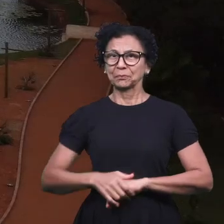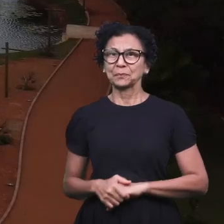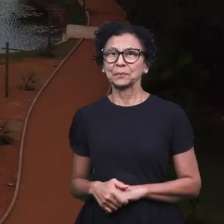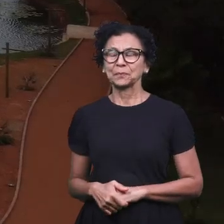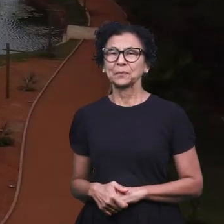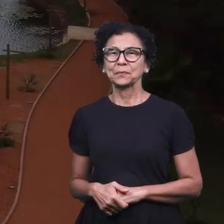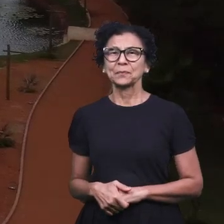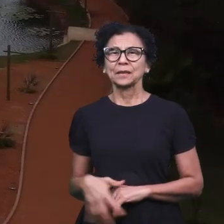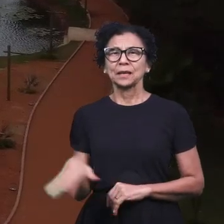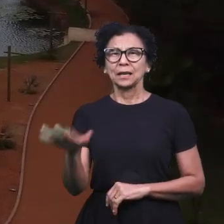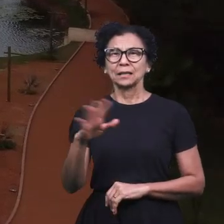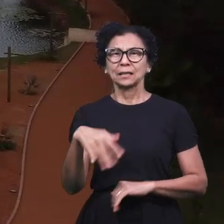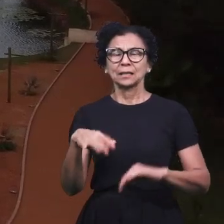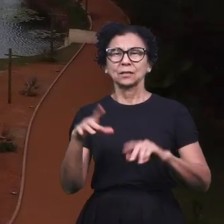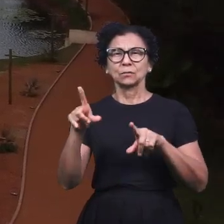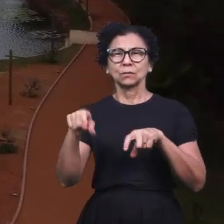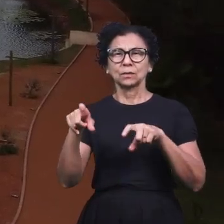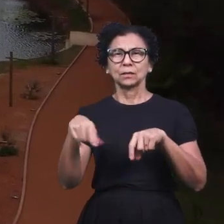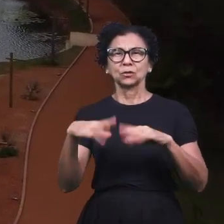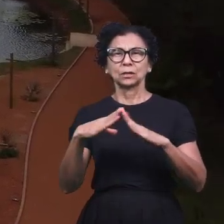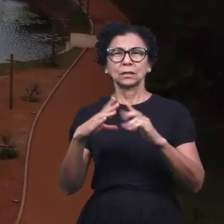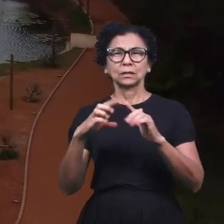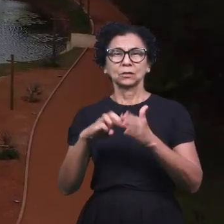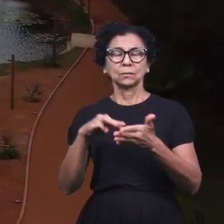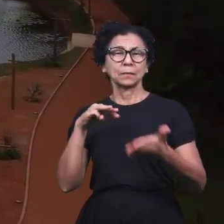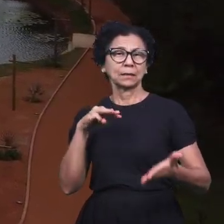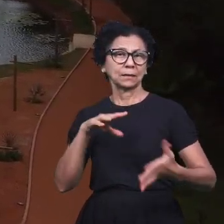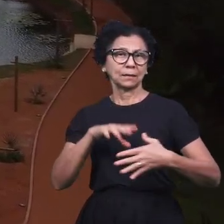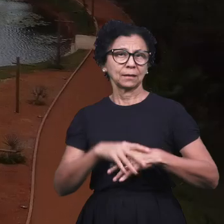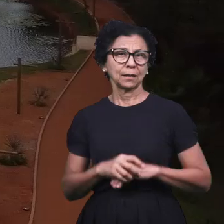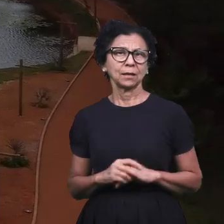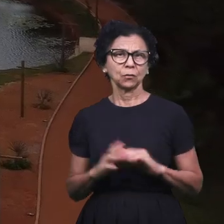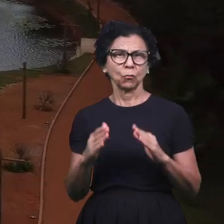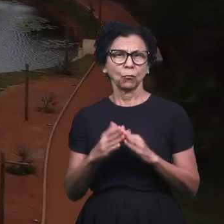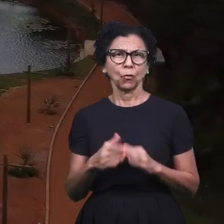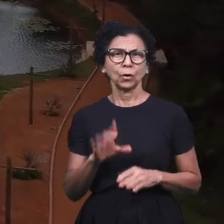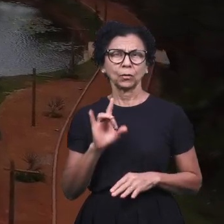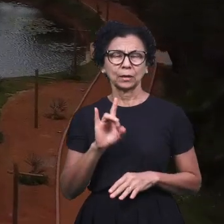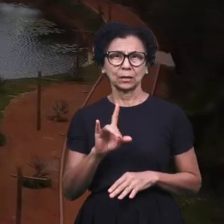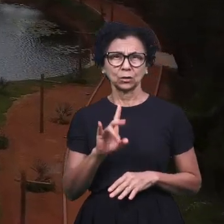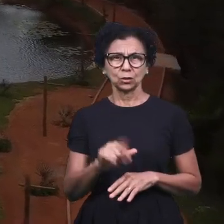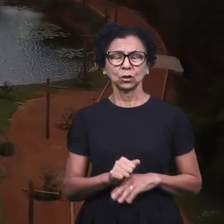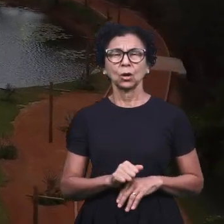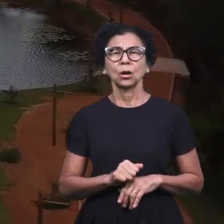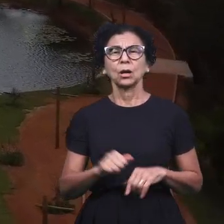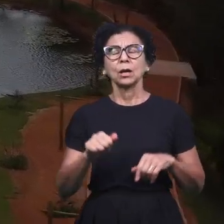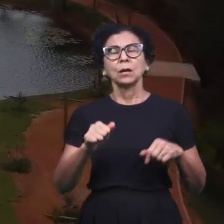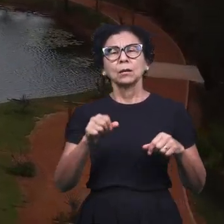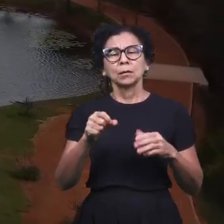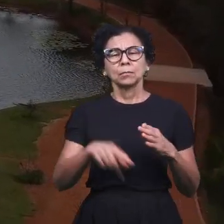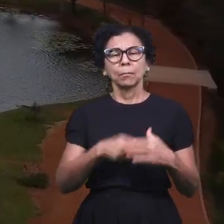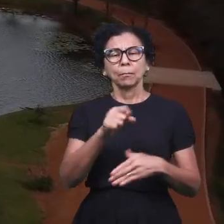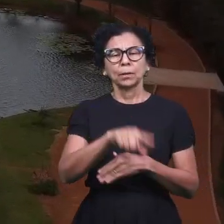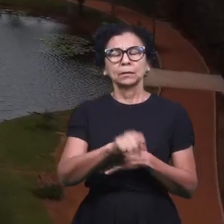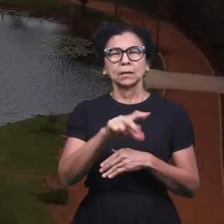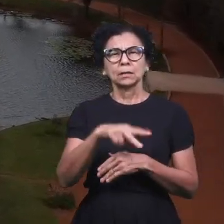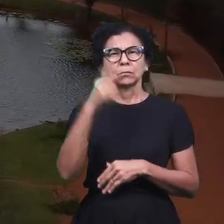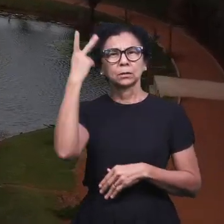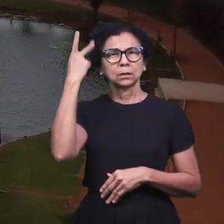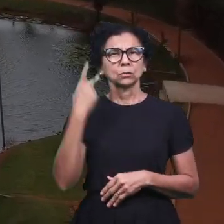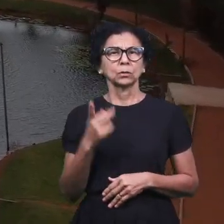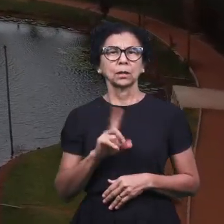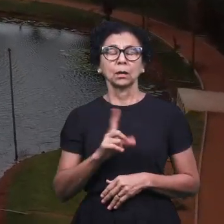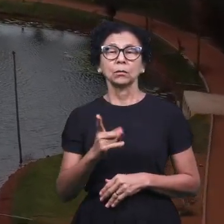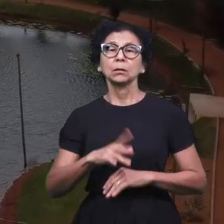O Sítio Esperança da Igreja Cristã Maranata não se destaca apenas na agricultura orgânica. O local também cedia